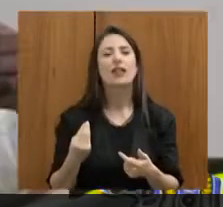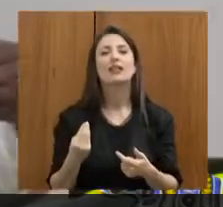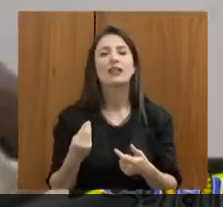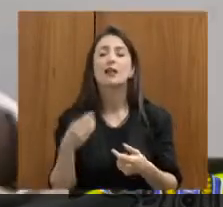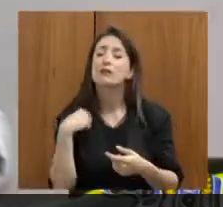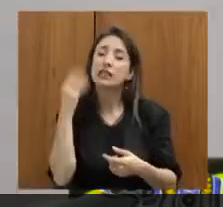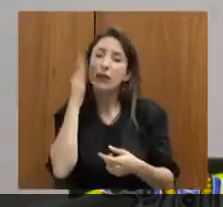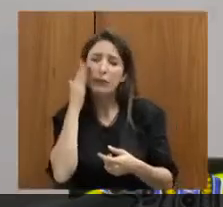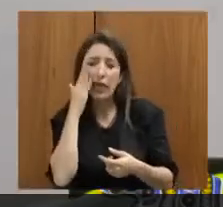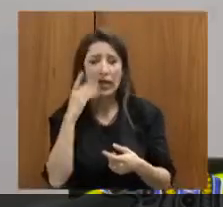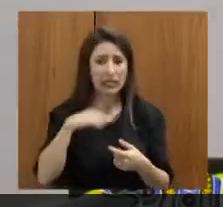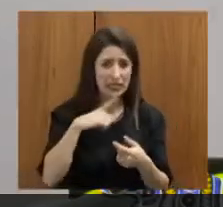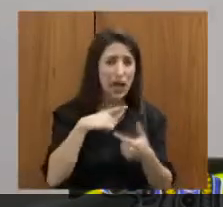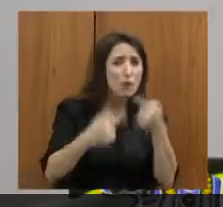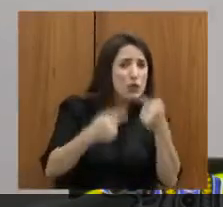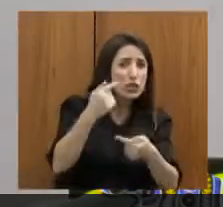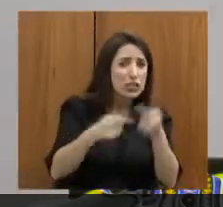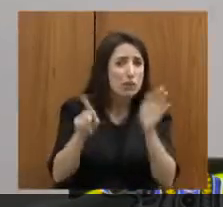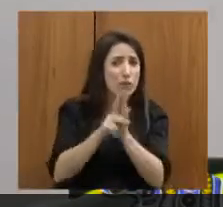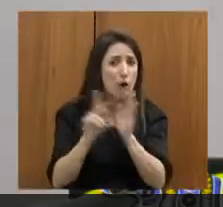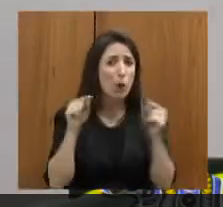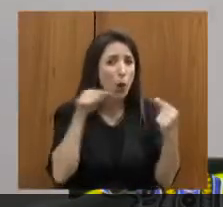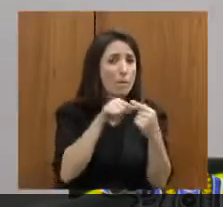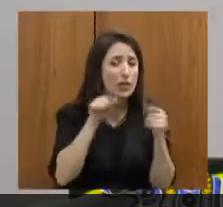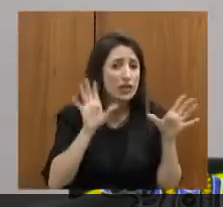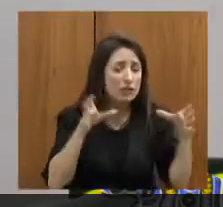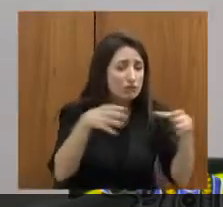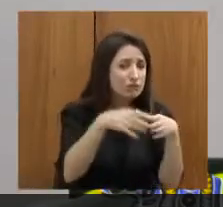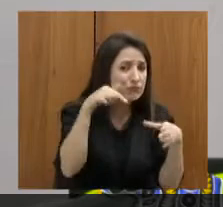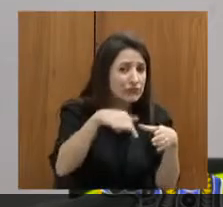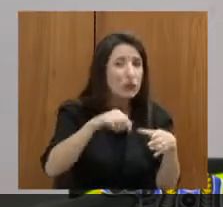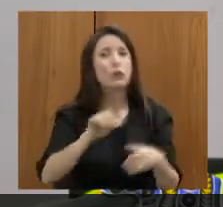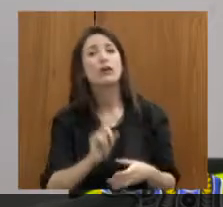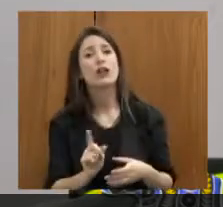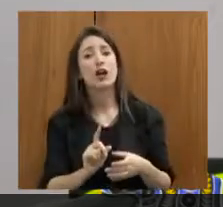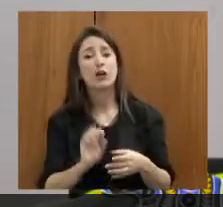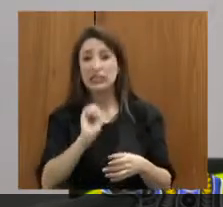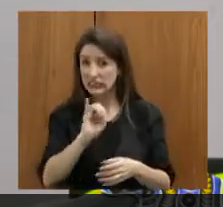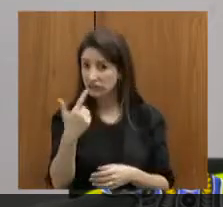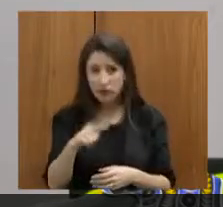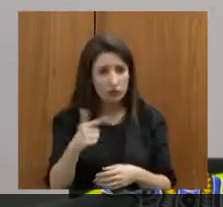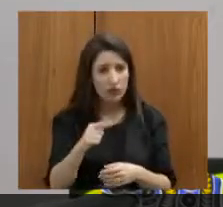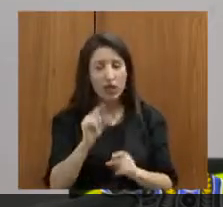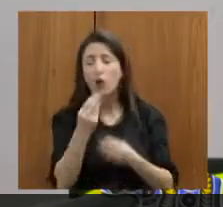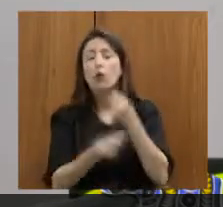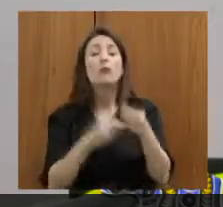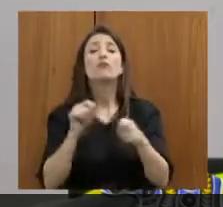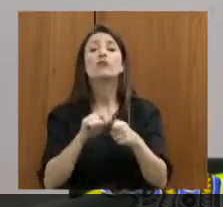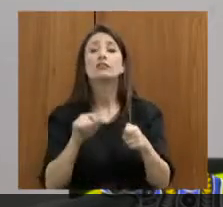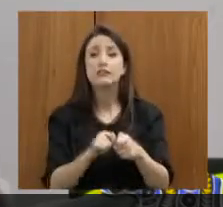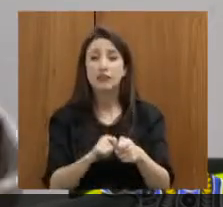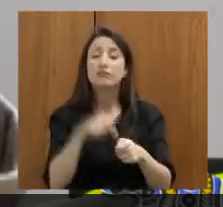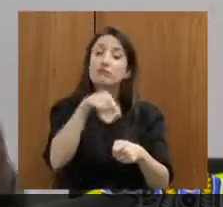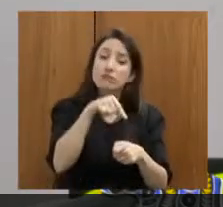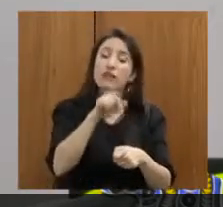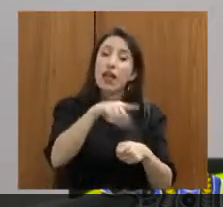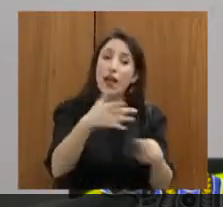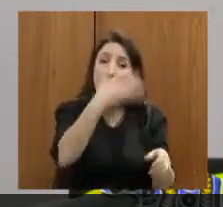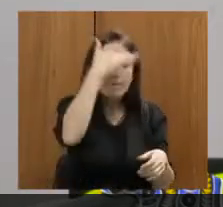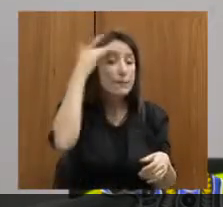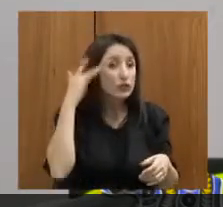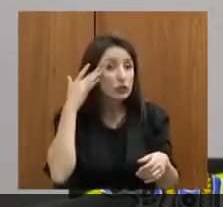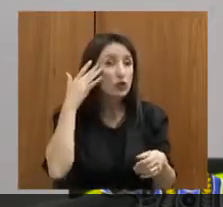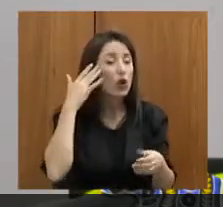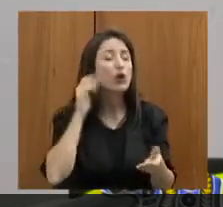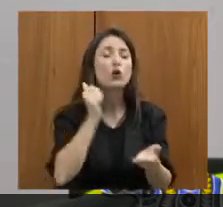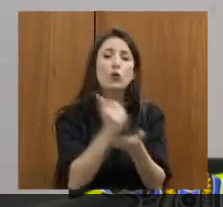existe e o que que a gente precisa fazer para avançar para que elas existam e pensando que são pessoas que consomem e que